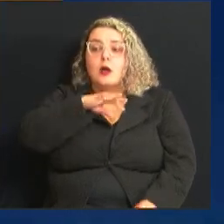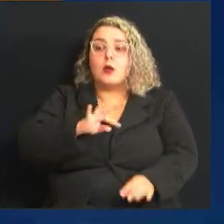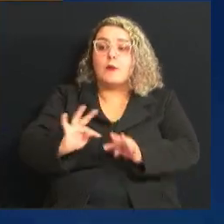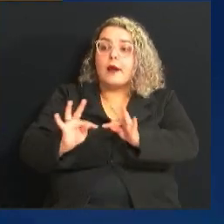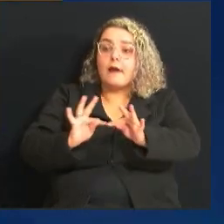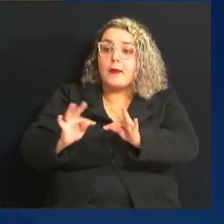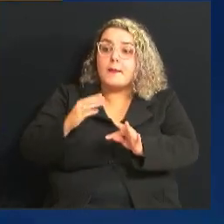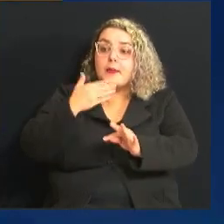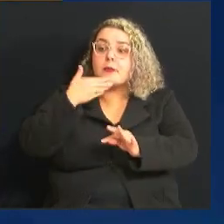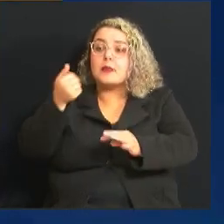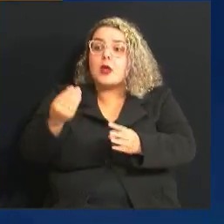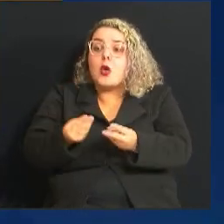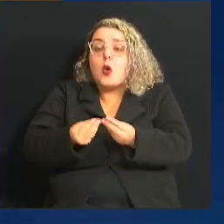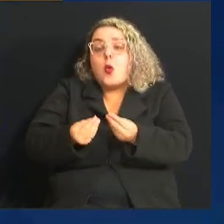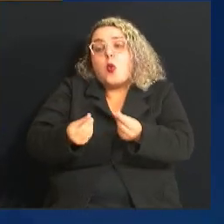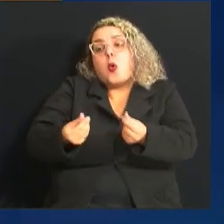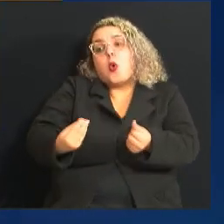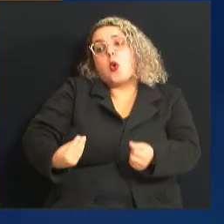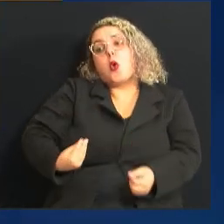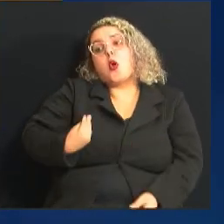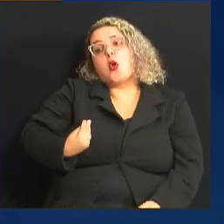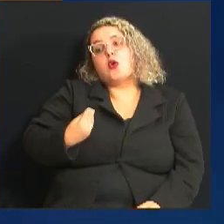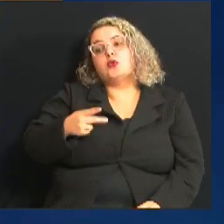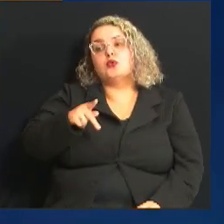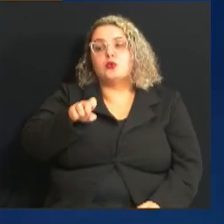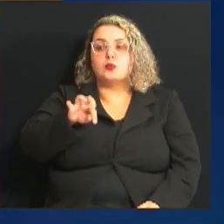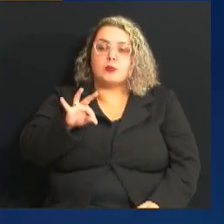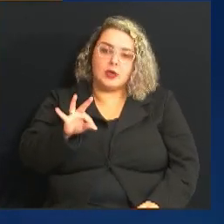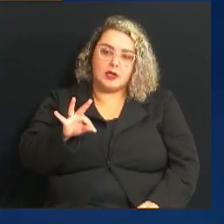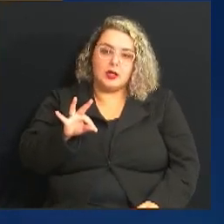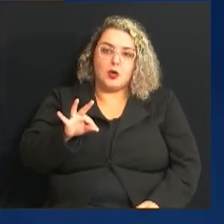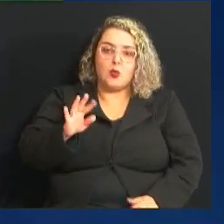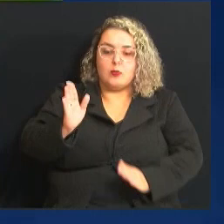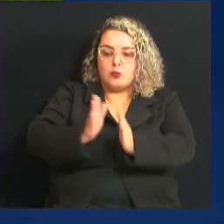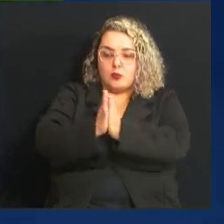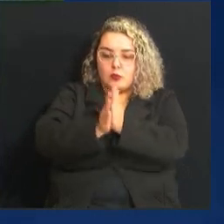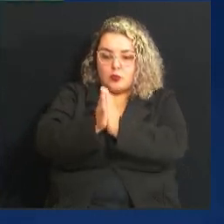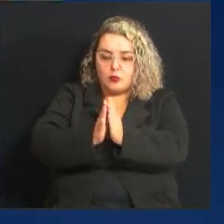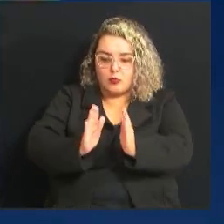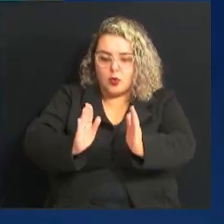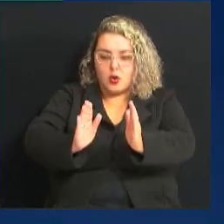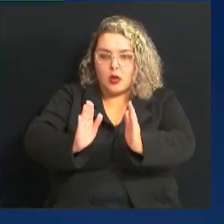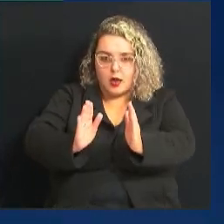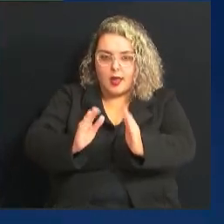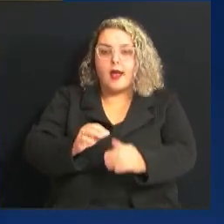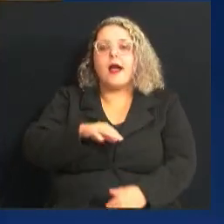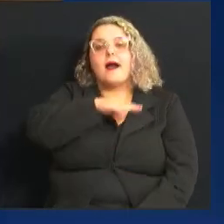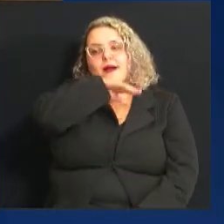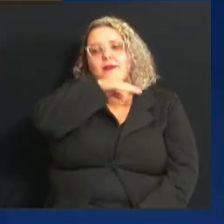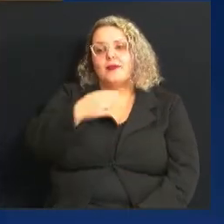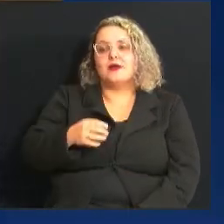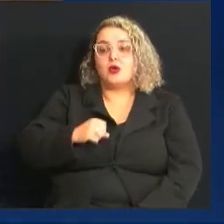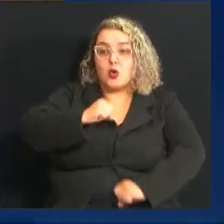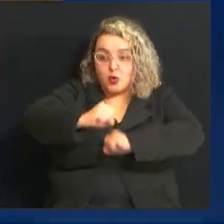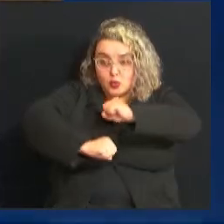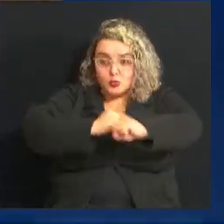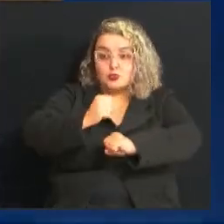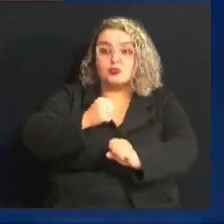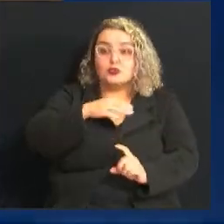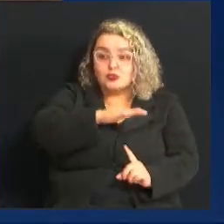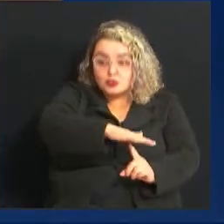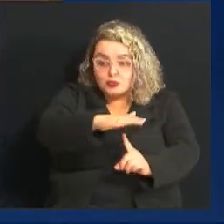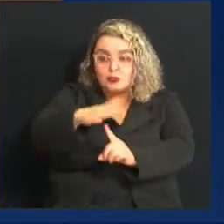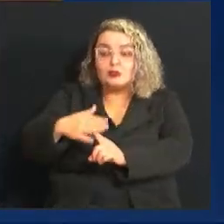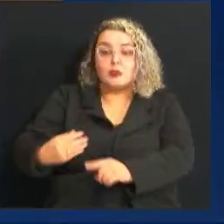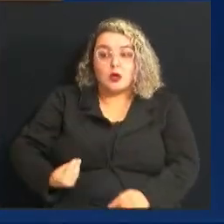melhorar a qualidade de vida do seu pet, o reiki animal. E o Giro Ambiental chega ao vivo mostrando